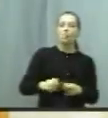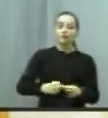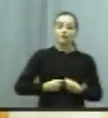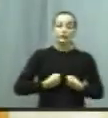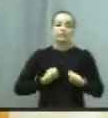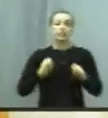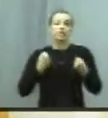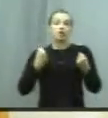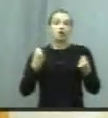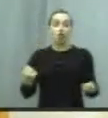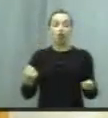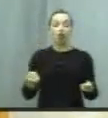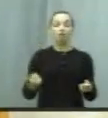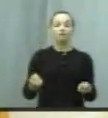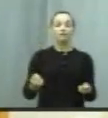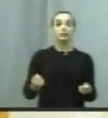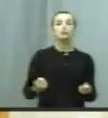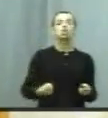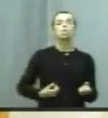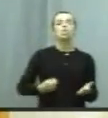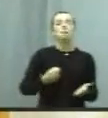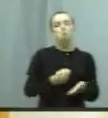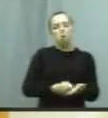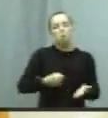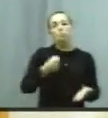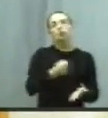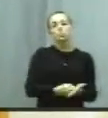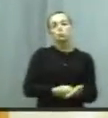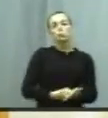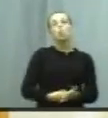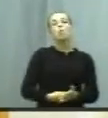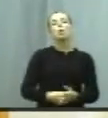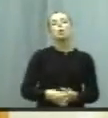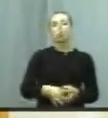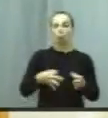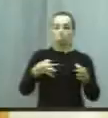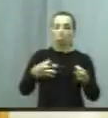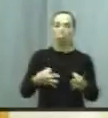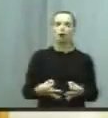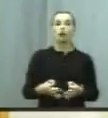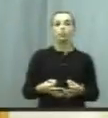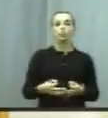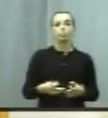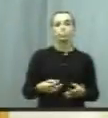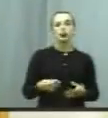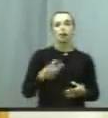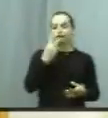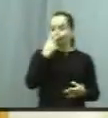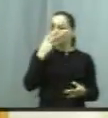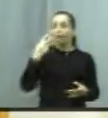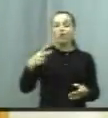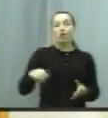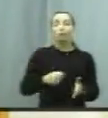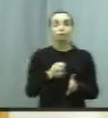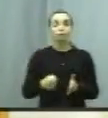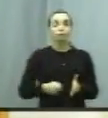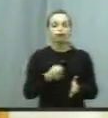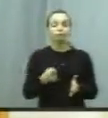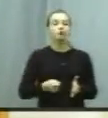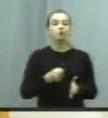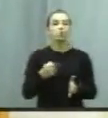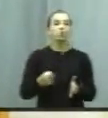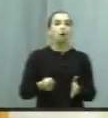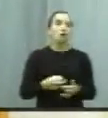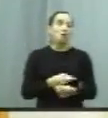resolver a gente corre atrás e se não é de um jeito ou de outro o que a gente não veio aqui em araraquara são medidas claras